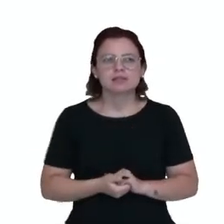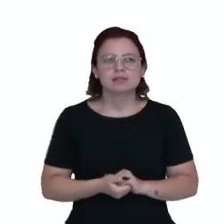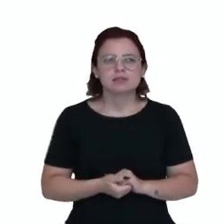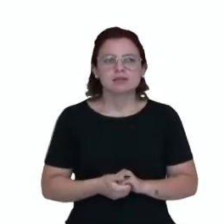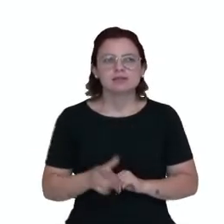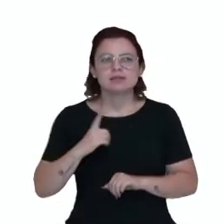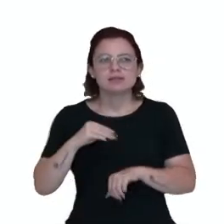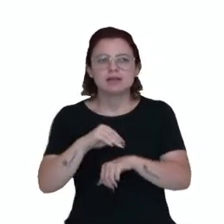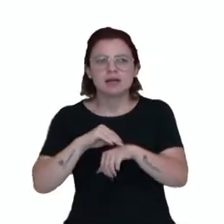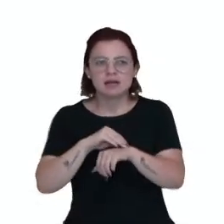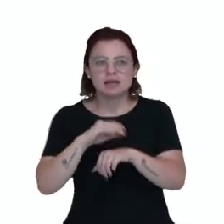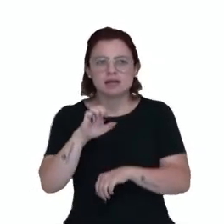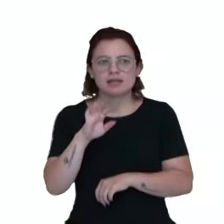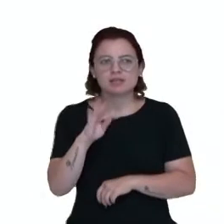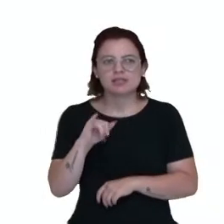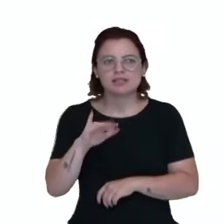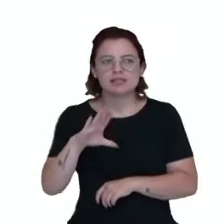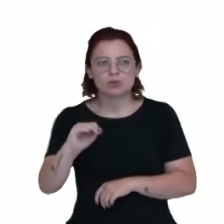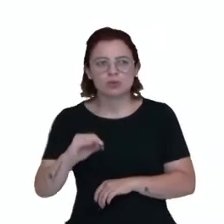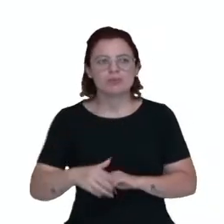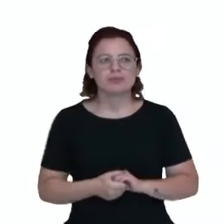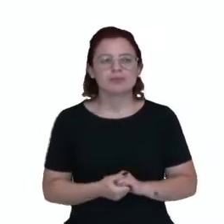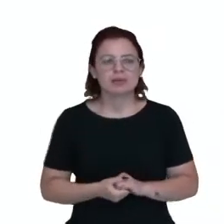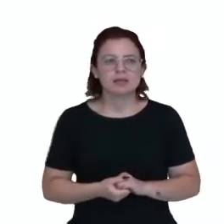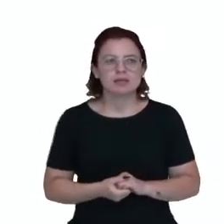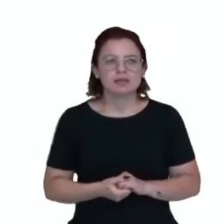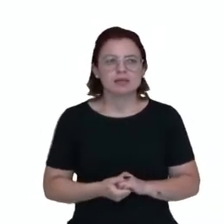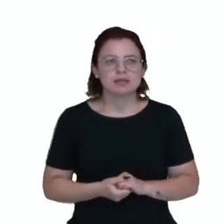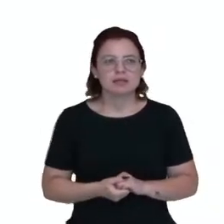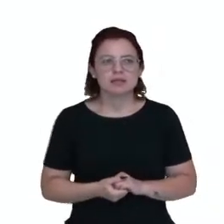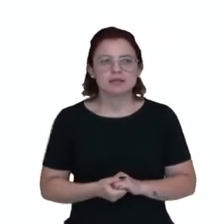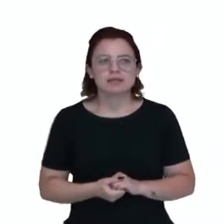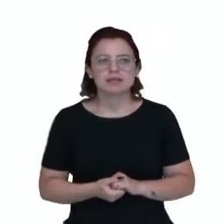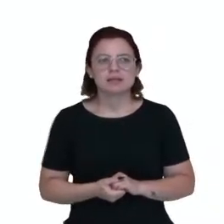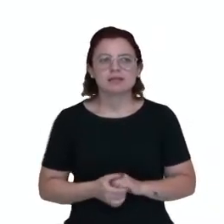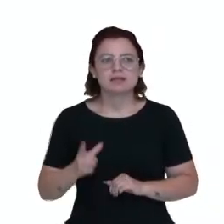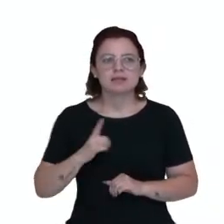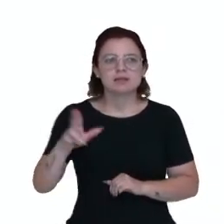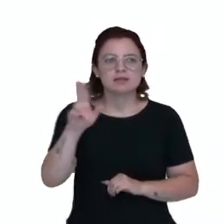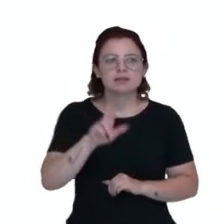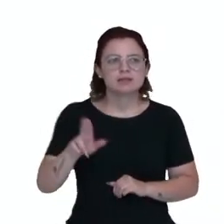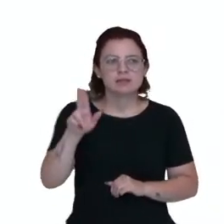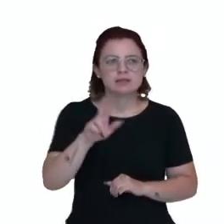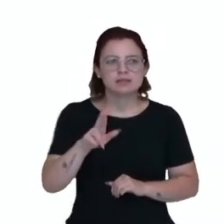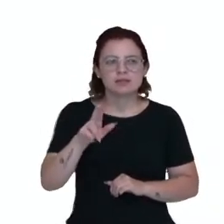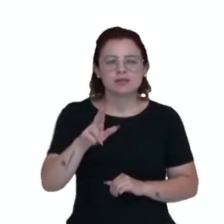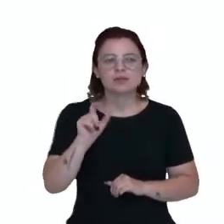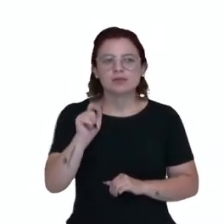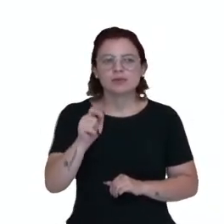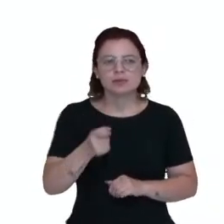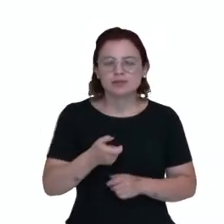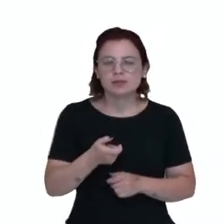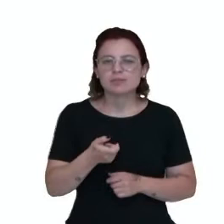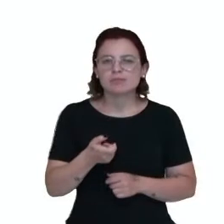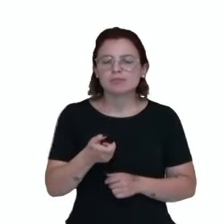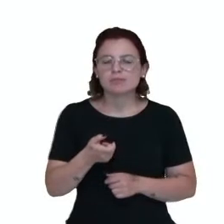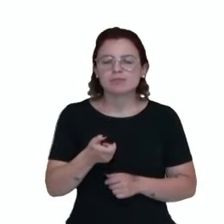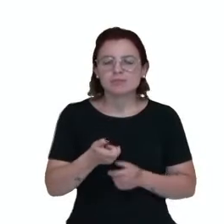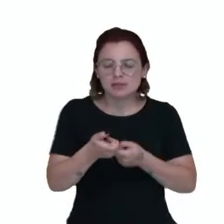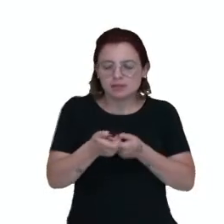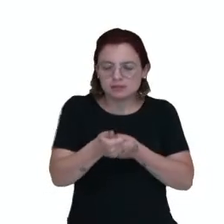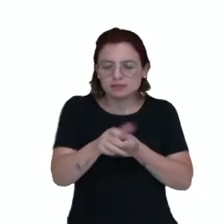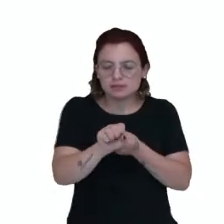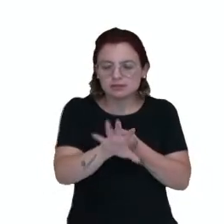acético e álcool etílico. Muito bem, empregado em lanternas para exploração de